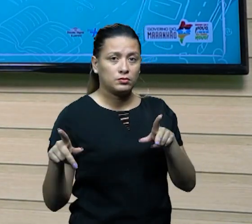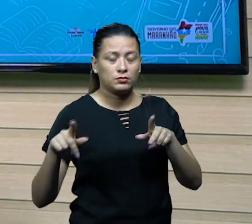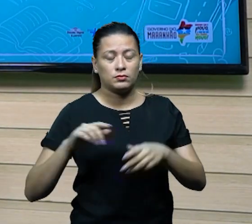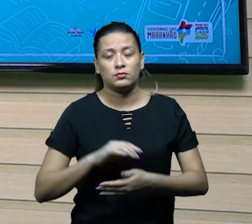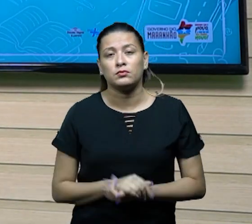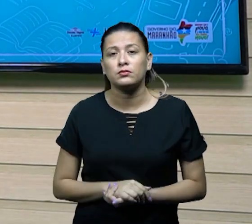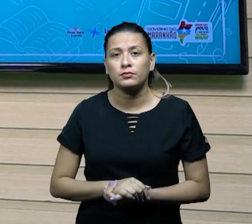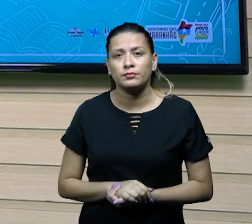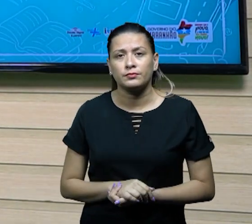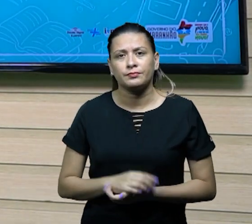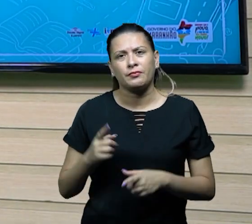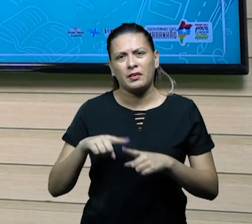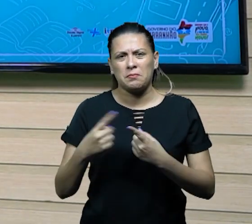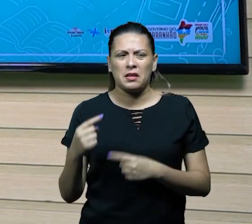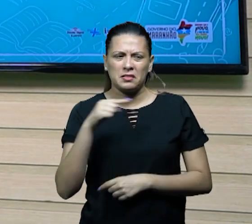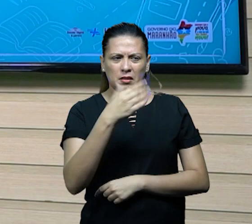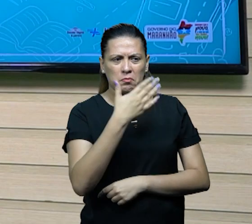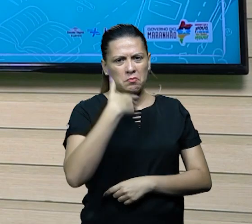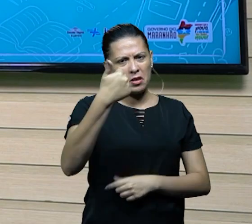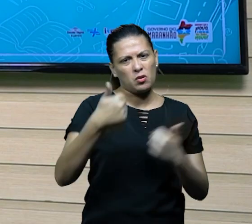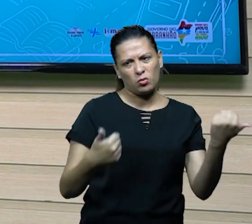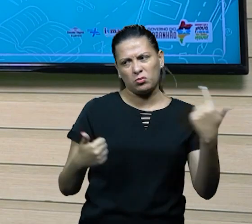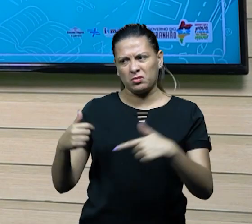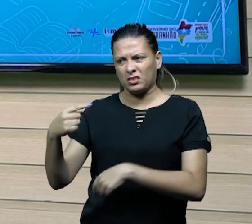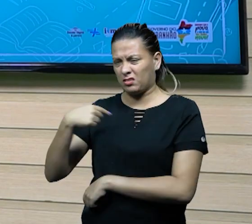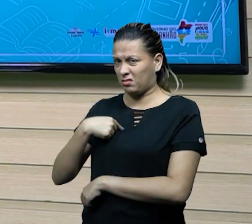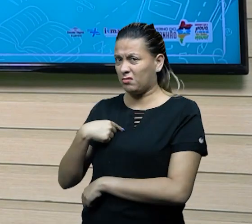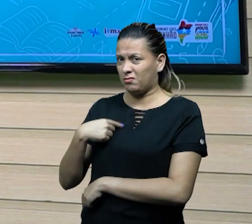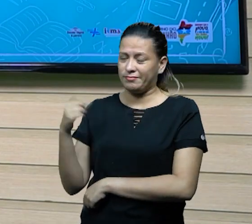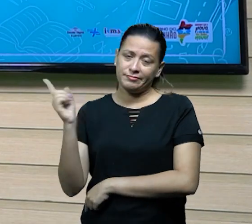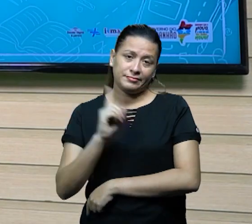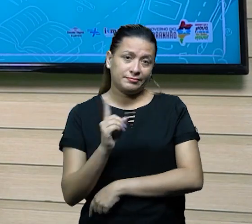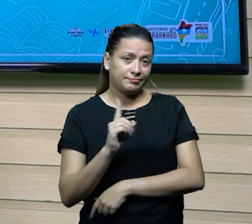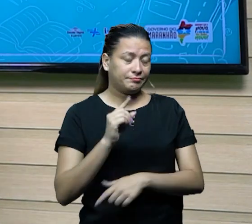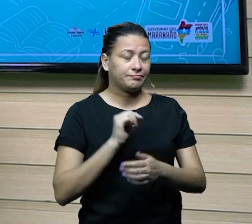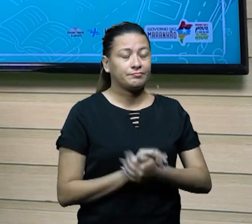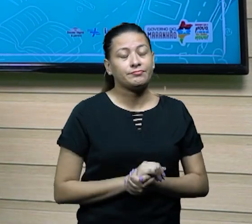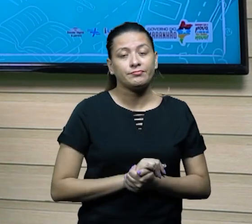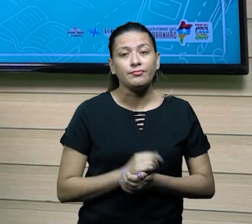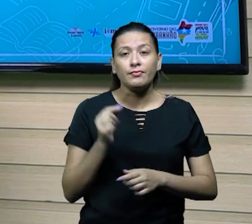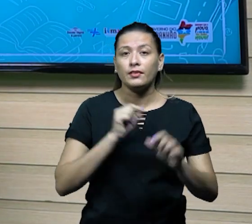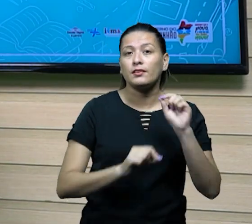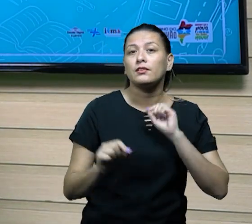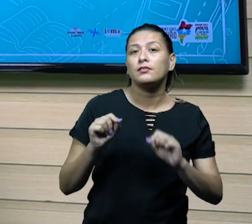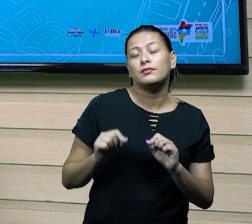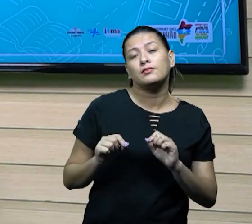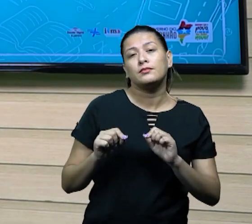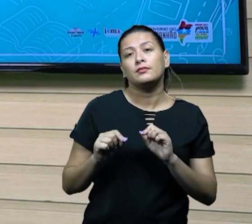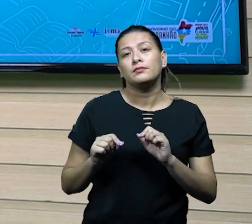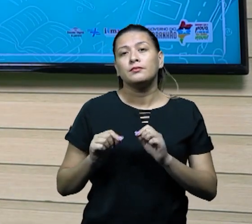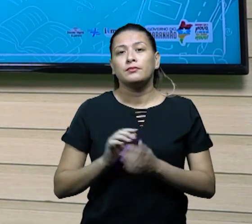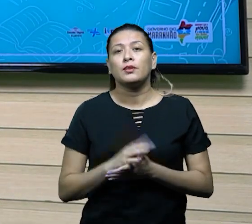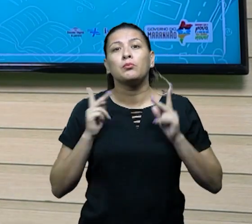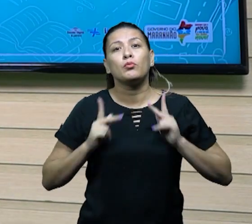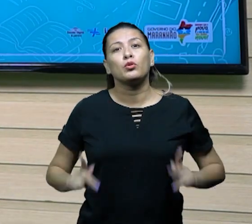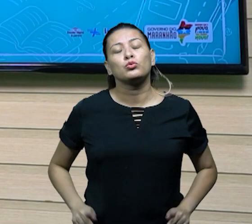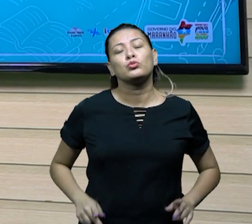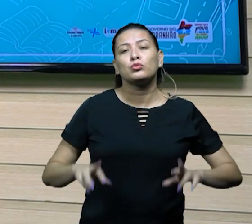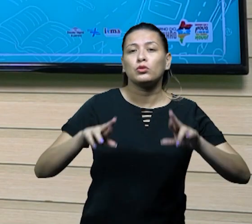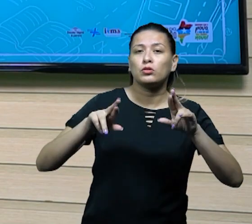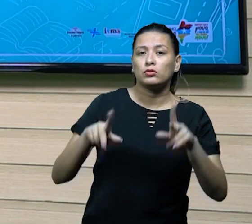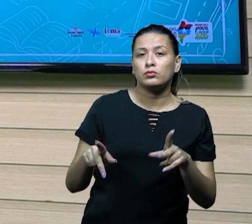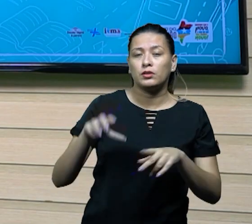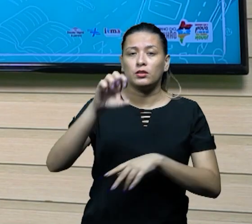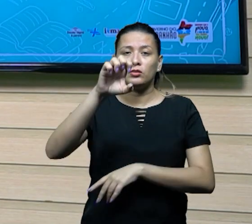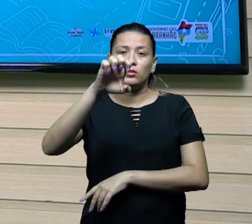identidade. Então, nós somos diferenciados. Quando eu digo diferenciar, não é porque um é melhor do que o outro, porque são estilos